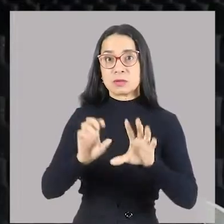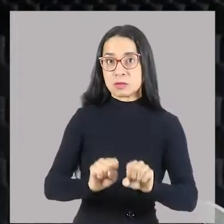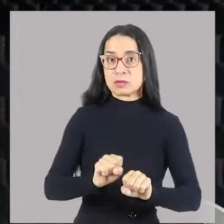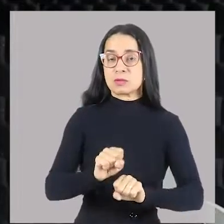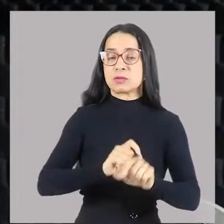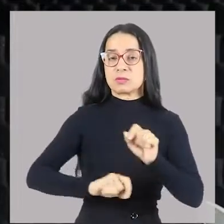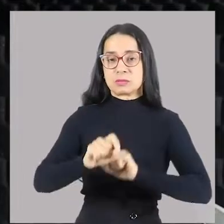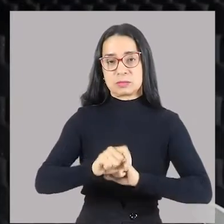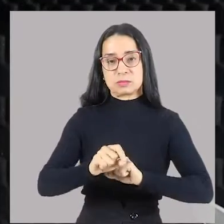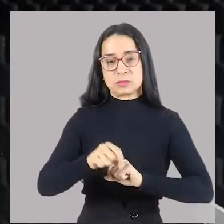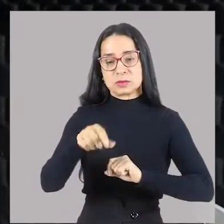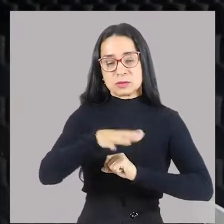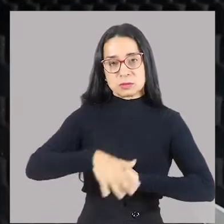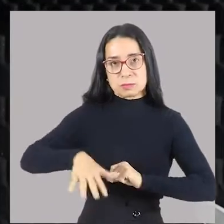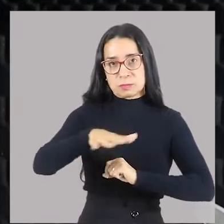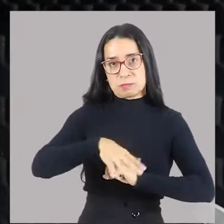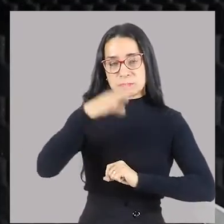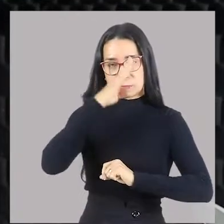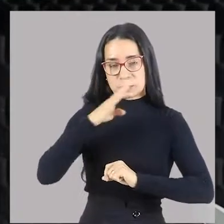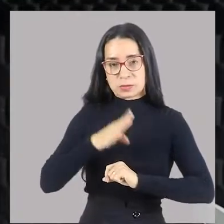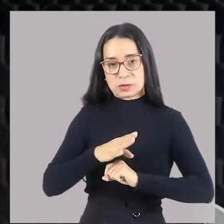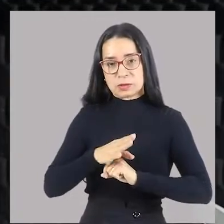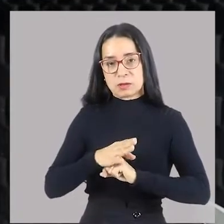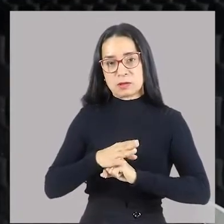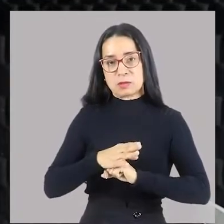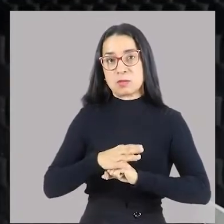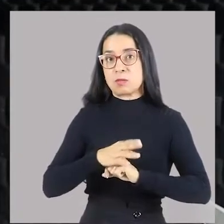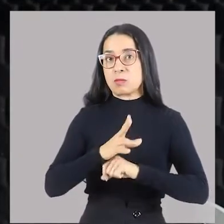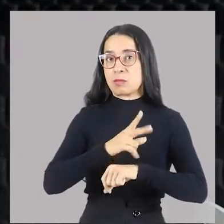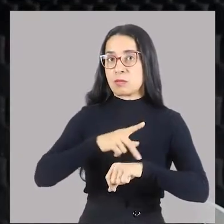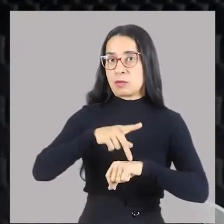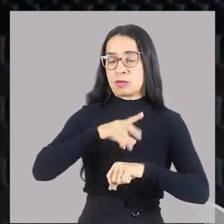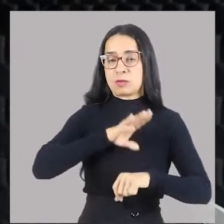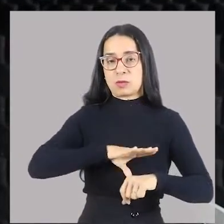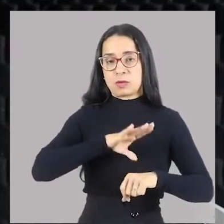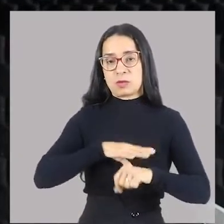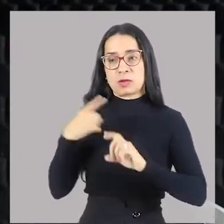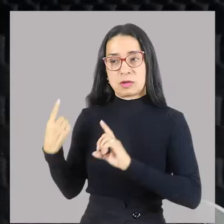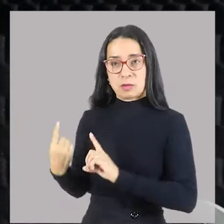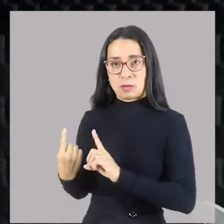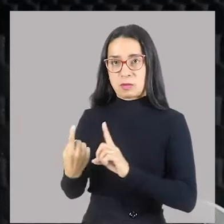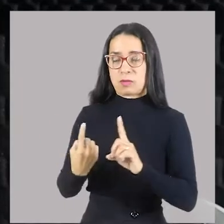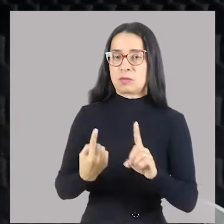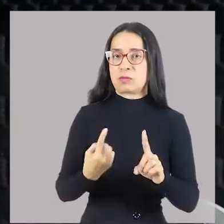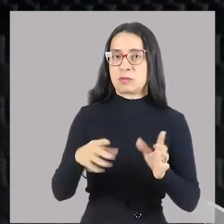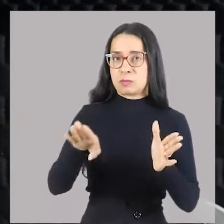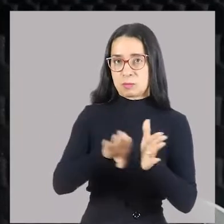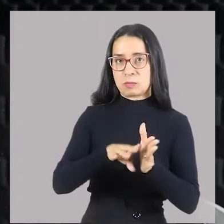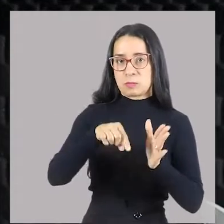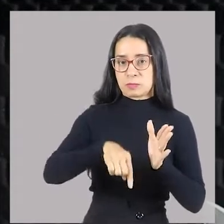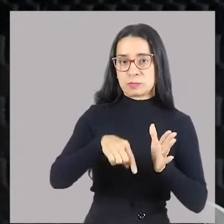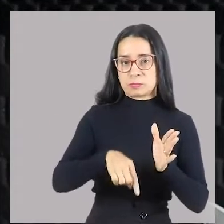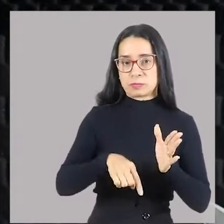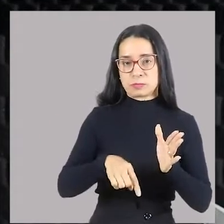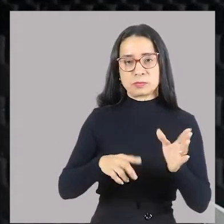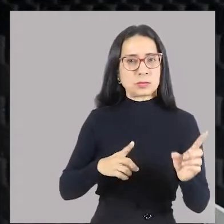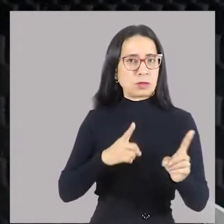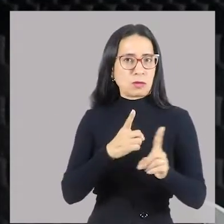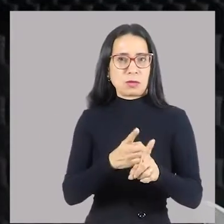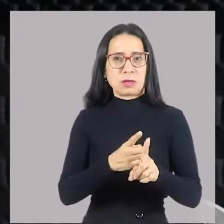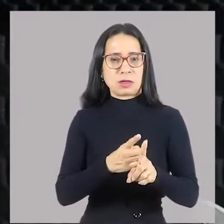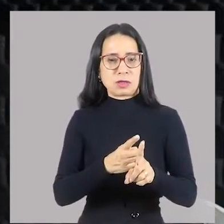brasileiro, quando os portugueses, né, vieram, aqui chegaram, não encontraram